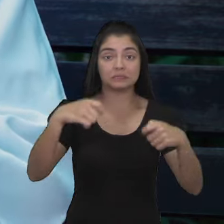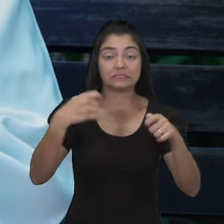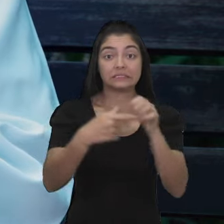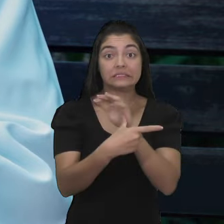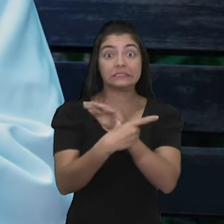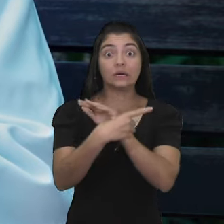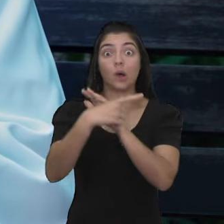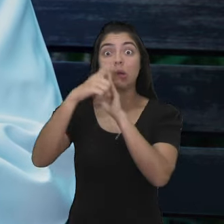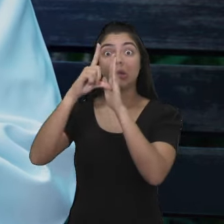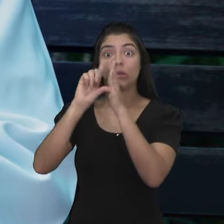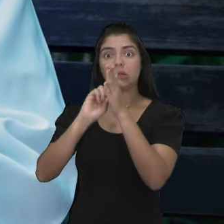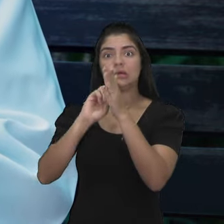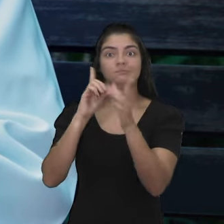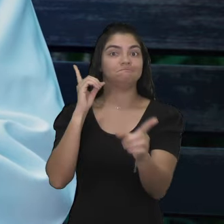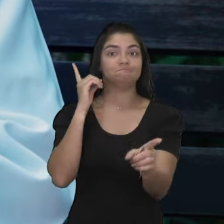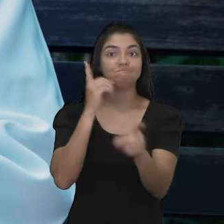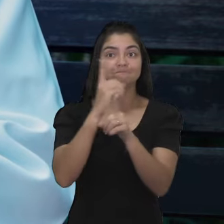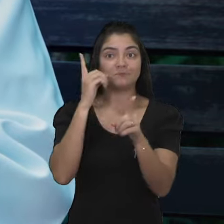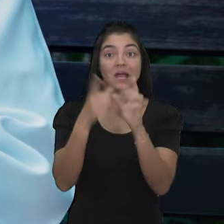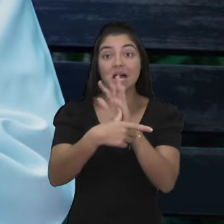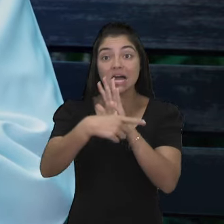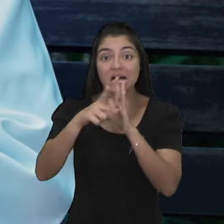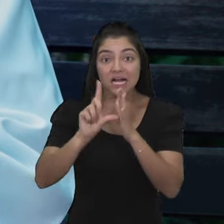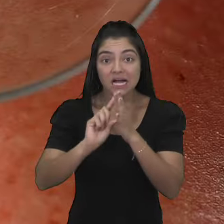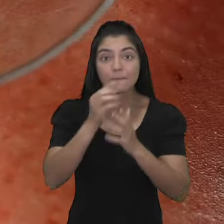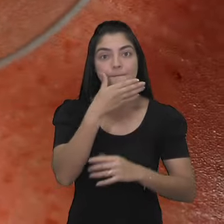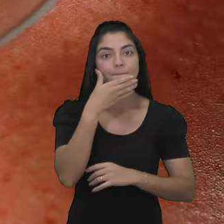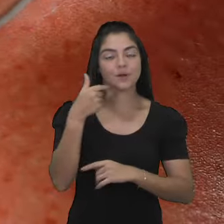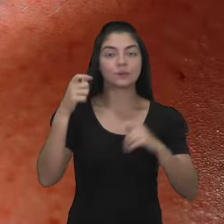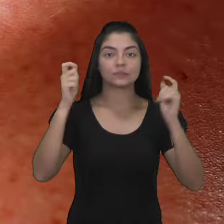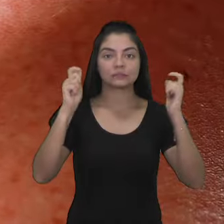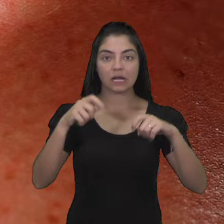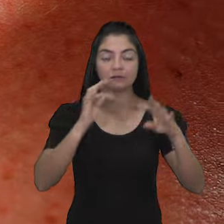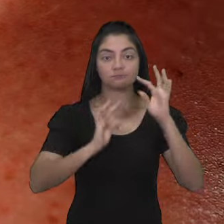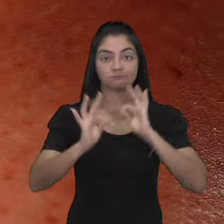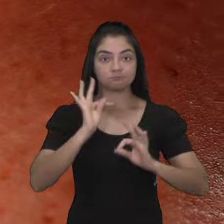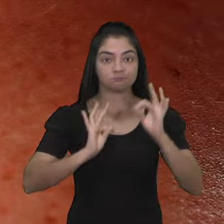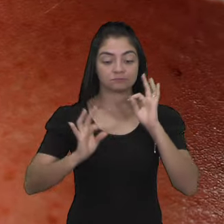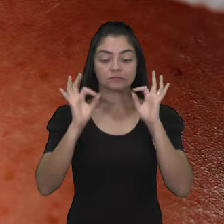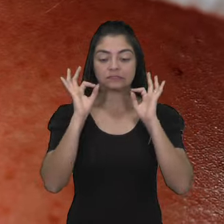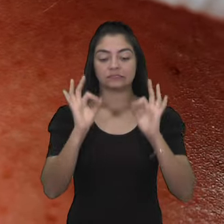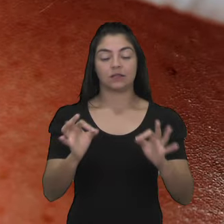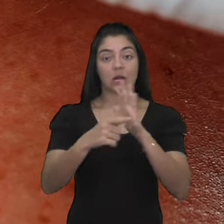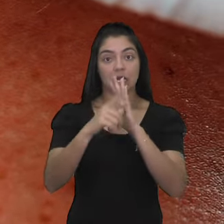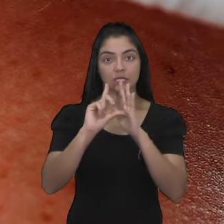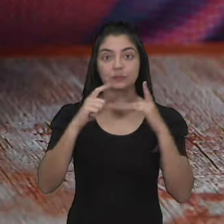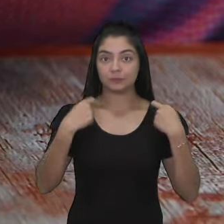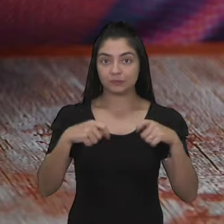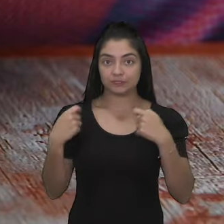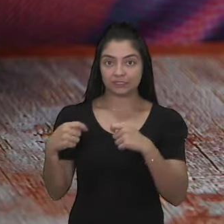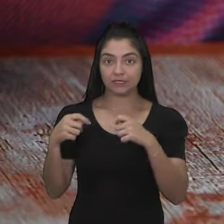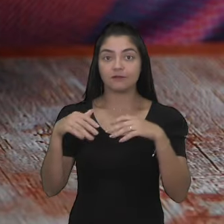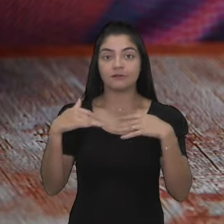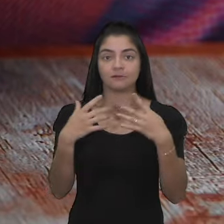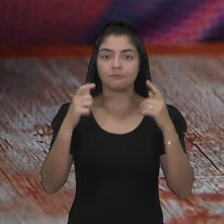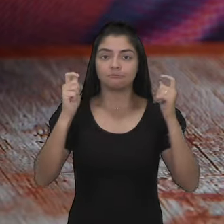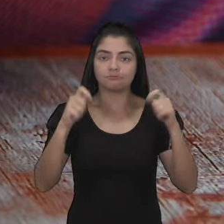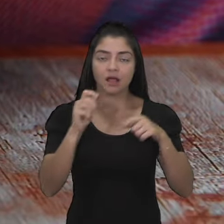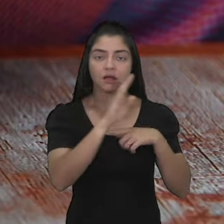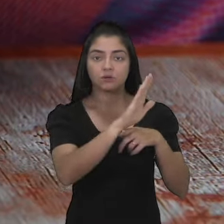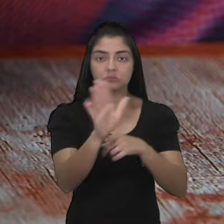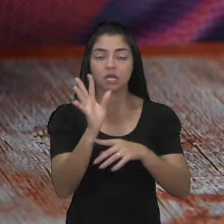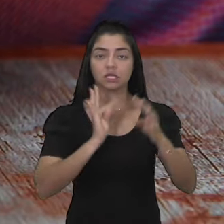Especificamente em relação à hanseníase, quanto mais precoce for feito o diagnóstico ou a suspeita diagnóstica, mais cedo é